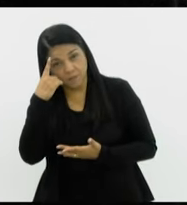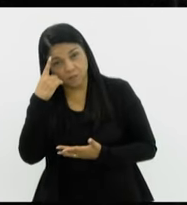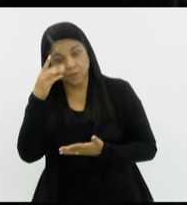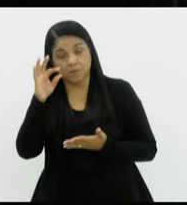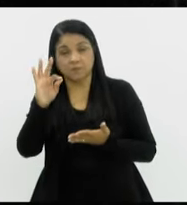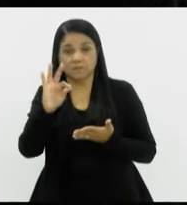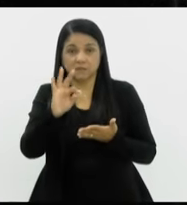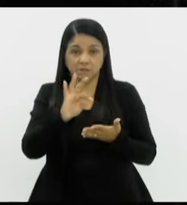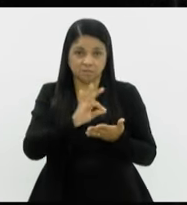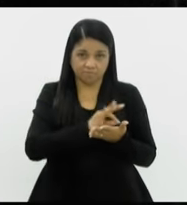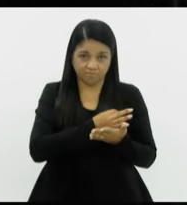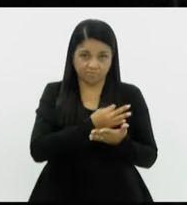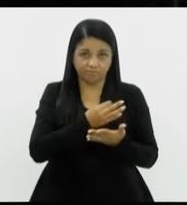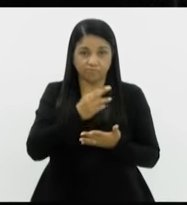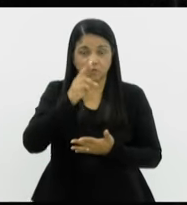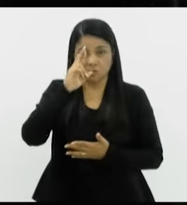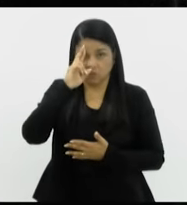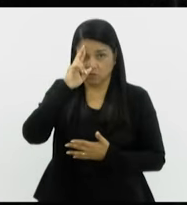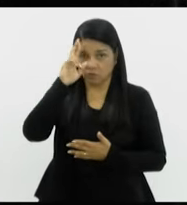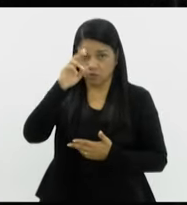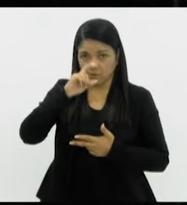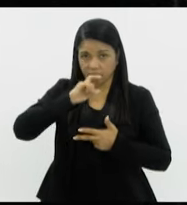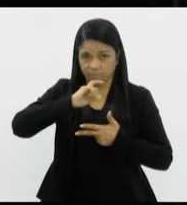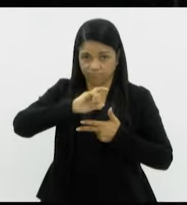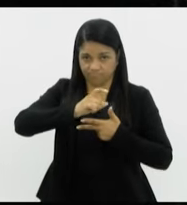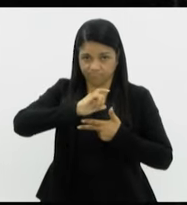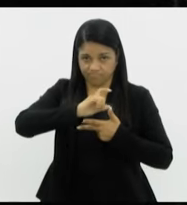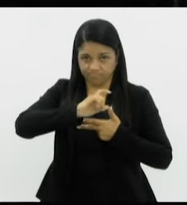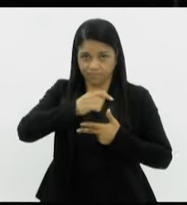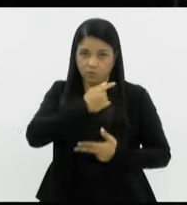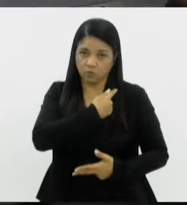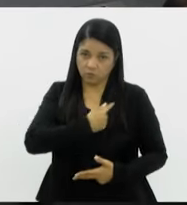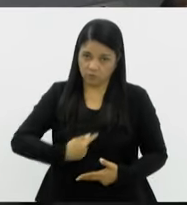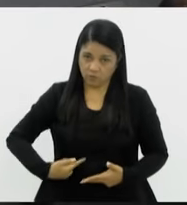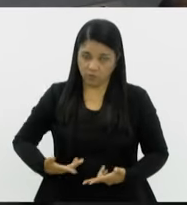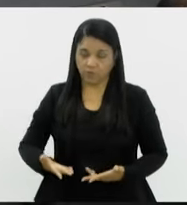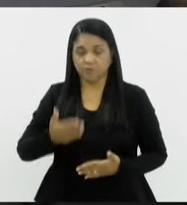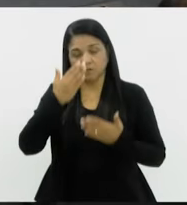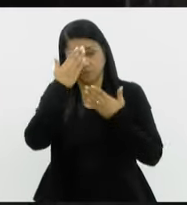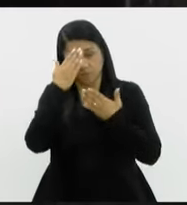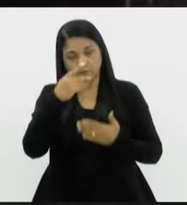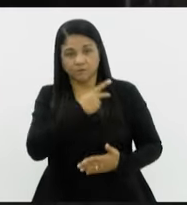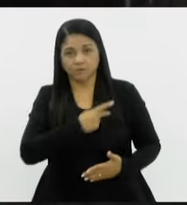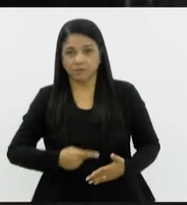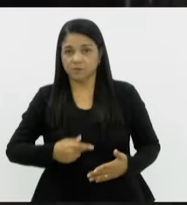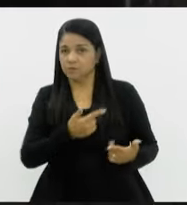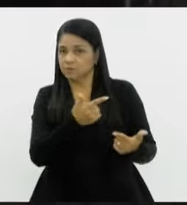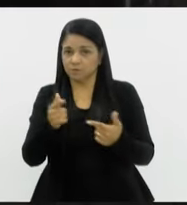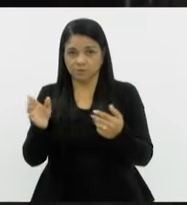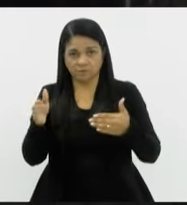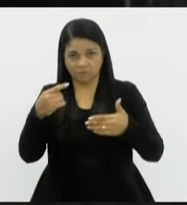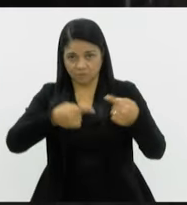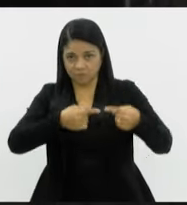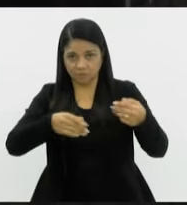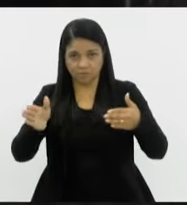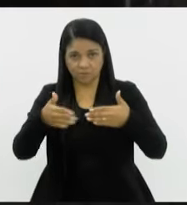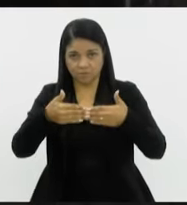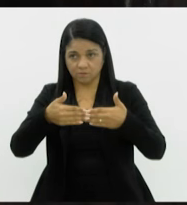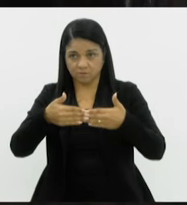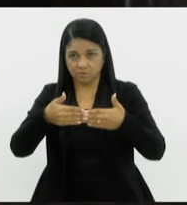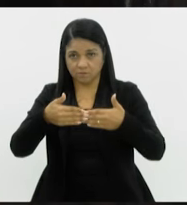sancionado pelo chefe do Poder Executivo. Muito obrigado, senhora presidente. Não havendo mais quem queira discutir, para